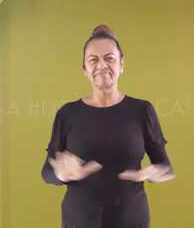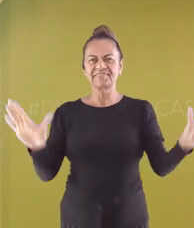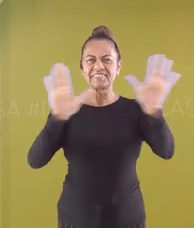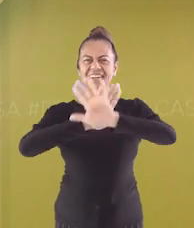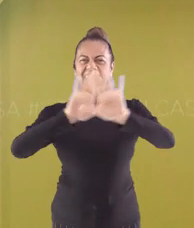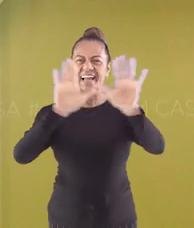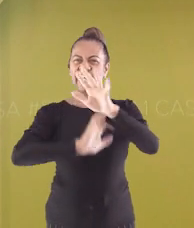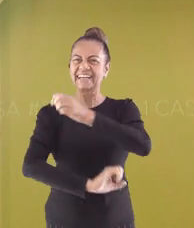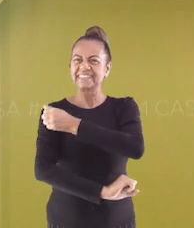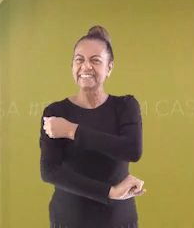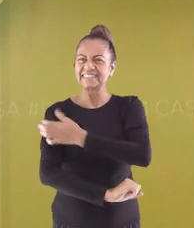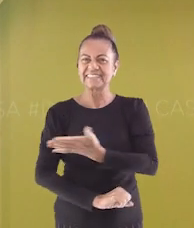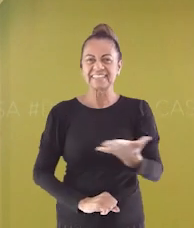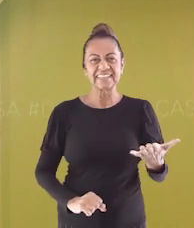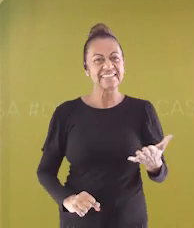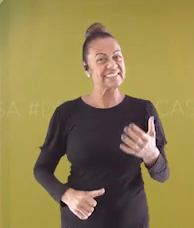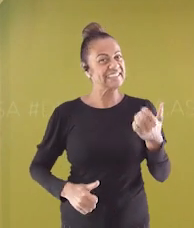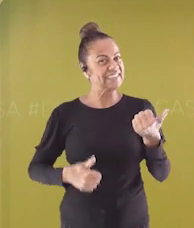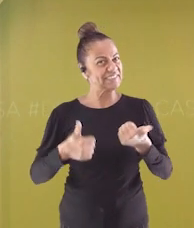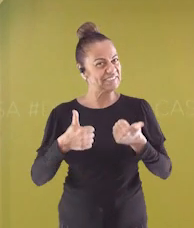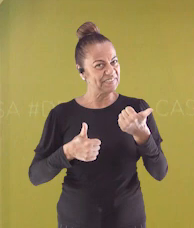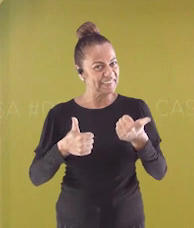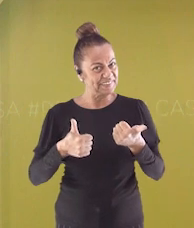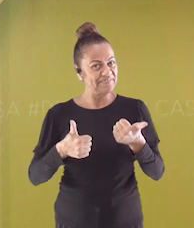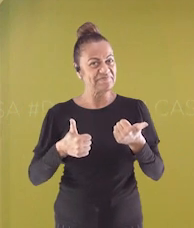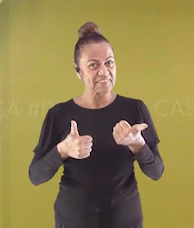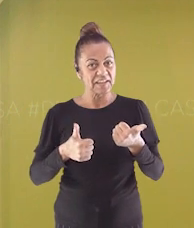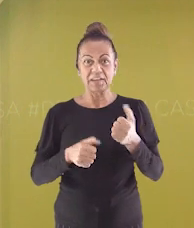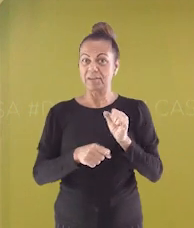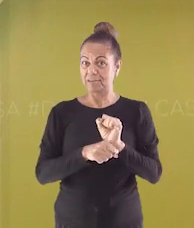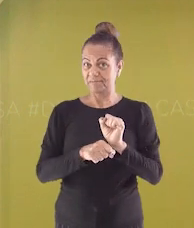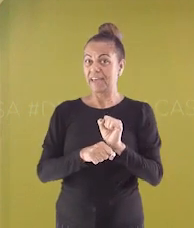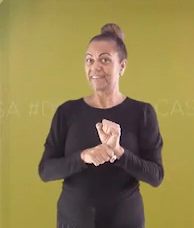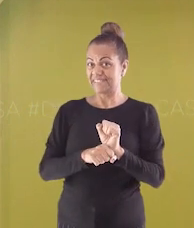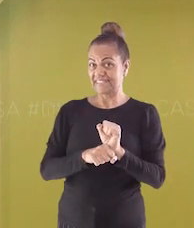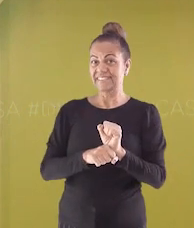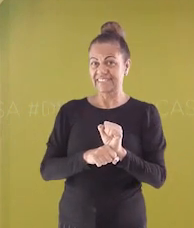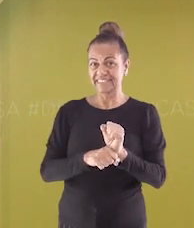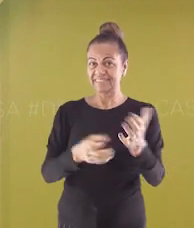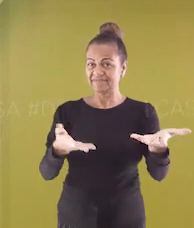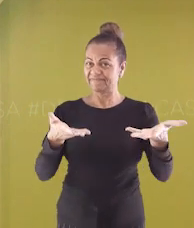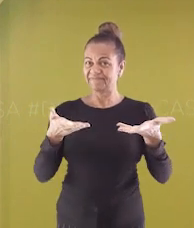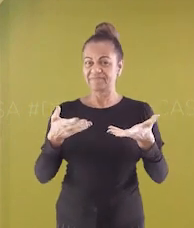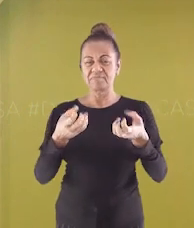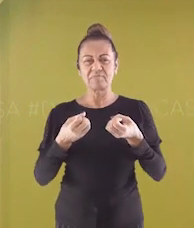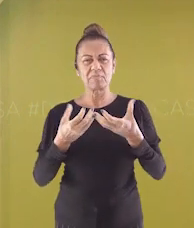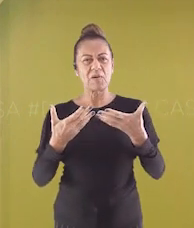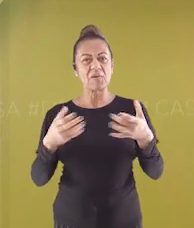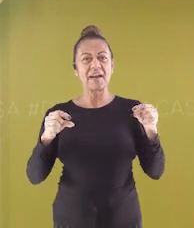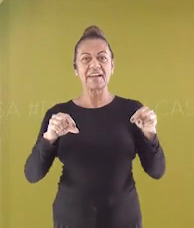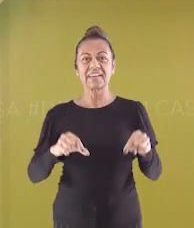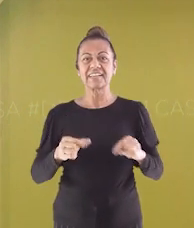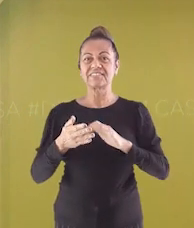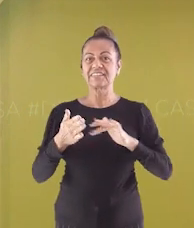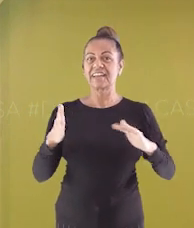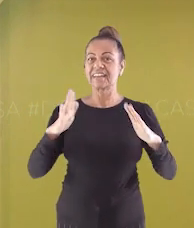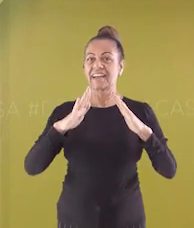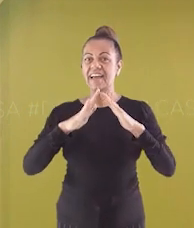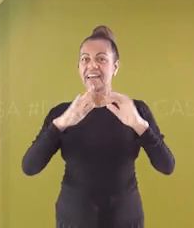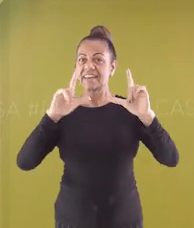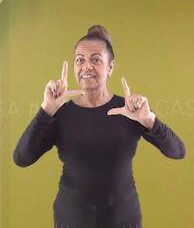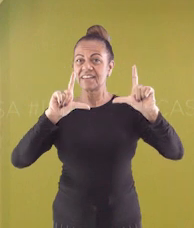Olá, estudantes! Tudo bem com vocês? Eu espero que sim! Sejam bem-vindos ao Dever em Casa na